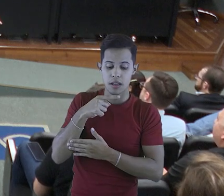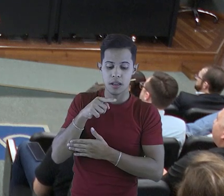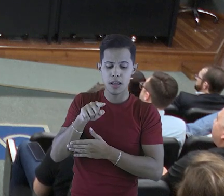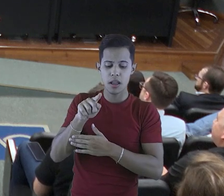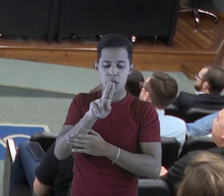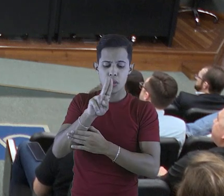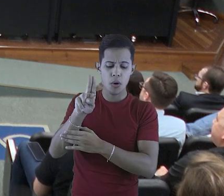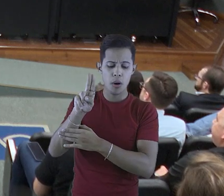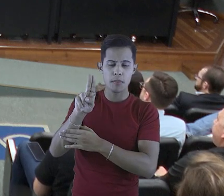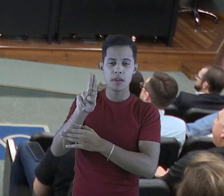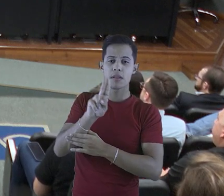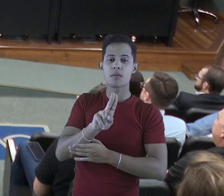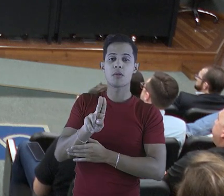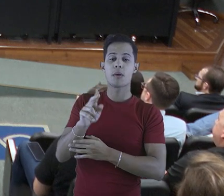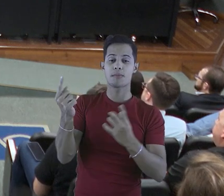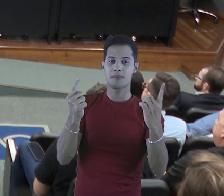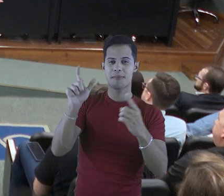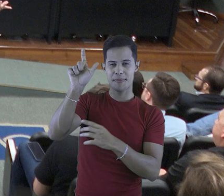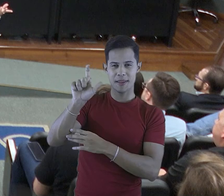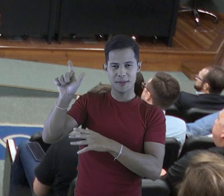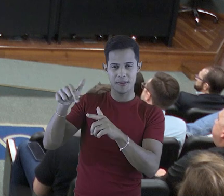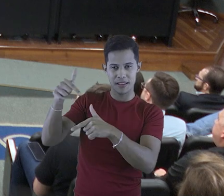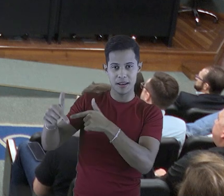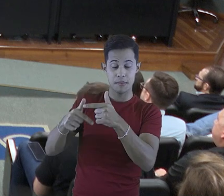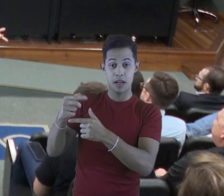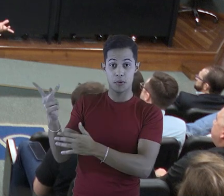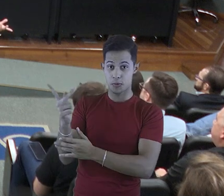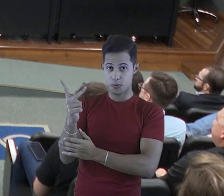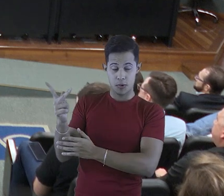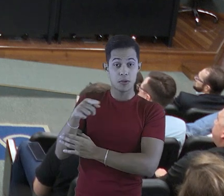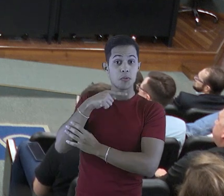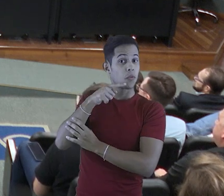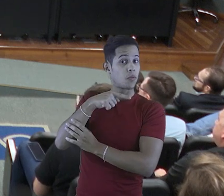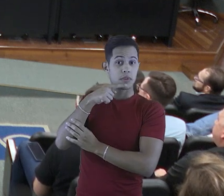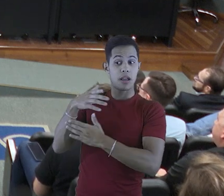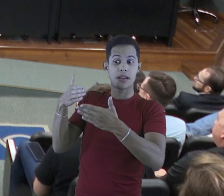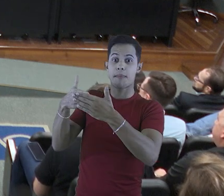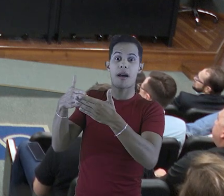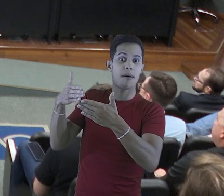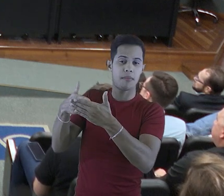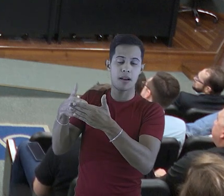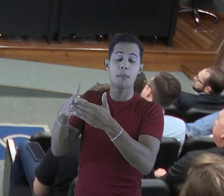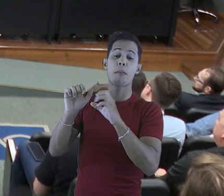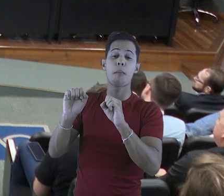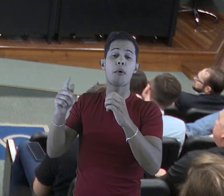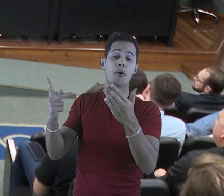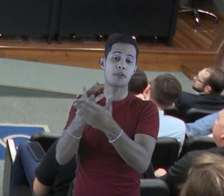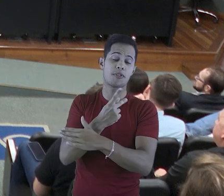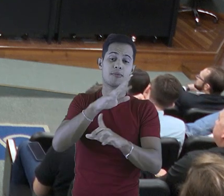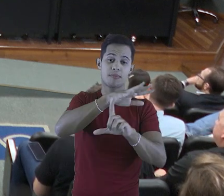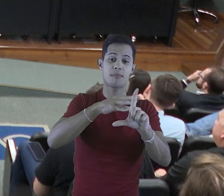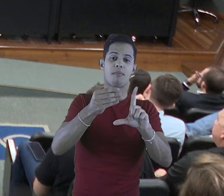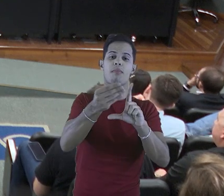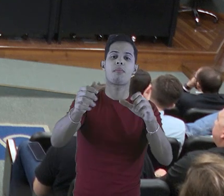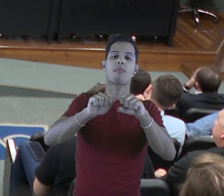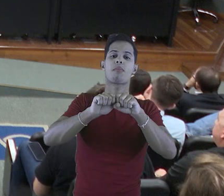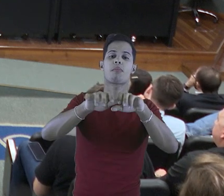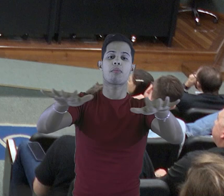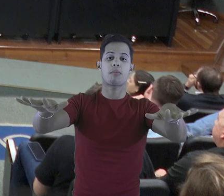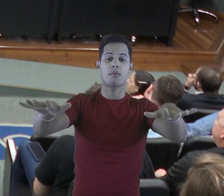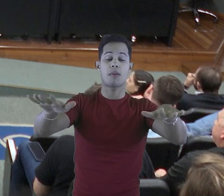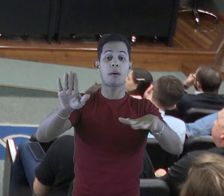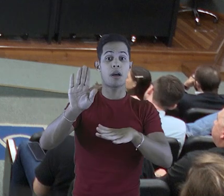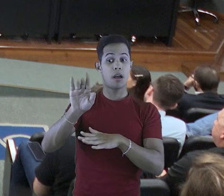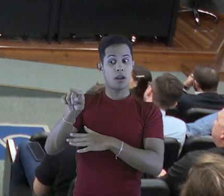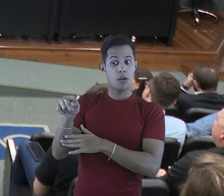Martin e Elias. O Martin e o Elias não tem como impedir. Pode vazar. O que eles têm que provar? Que eles não se